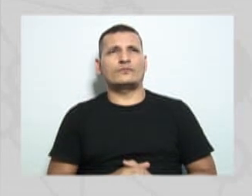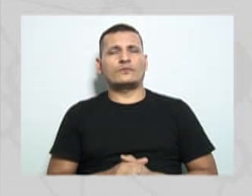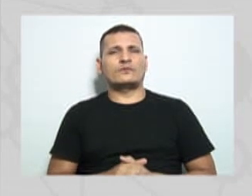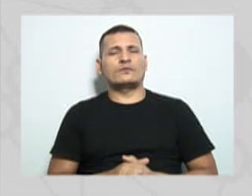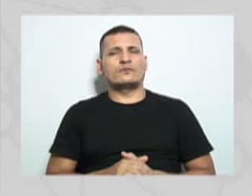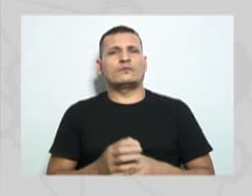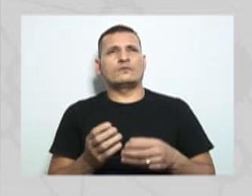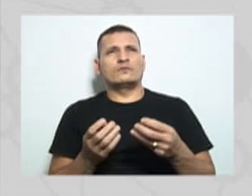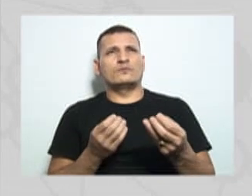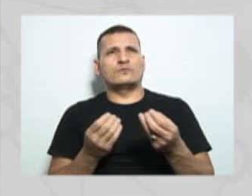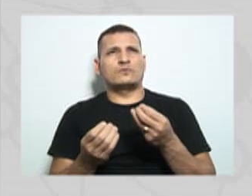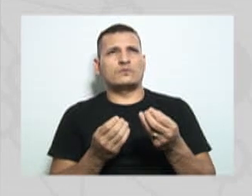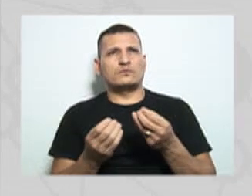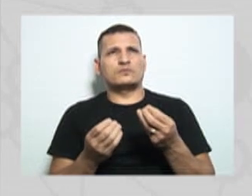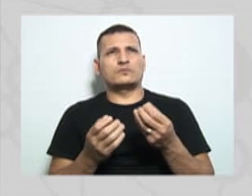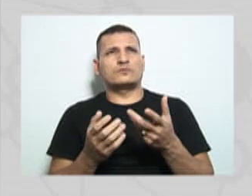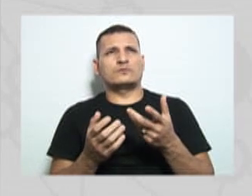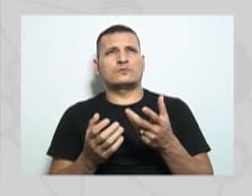especiais,